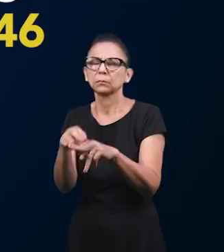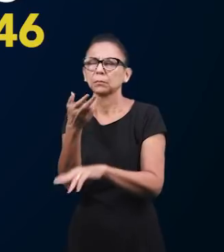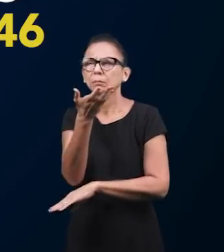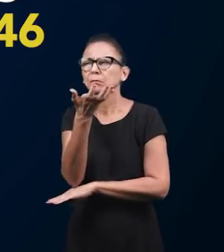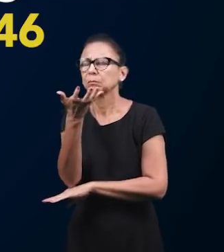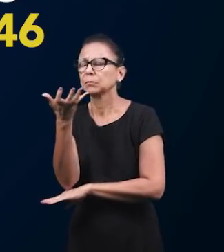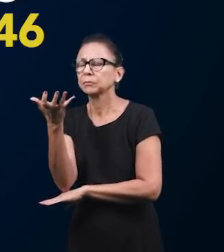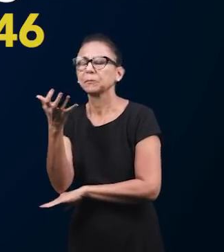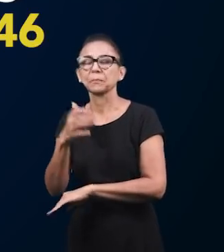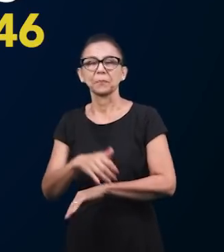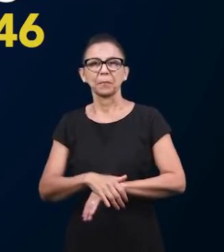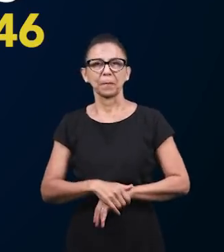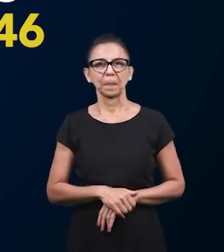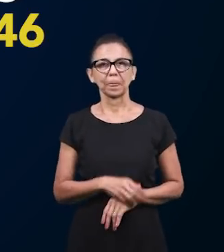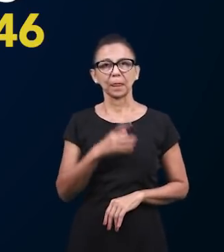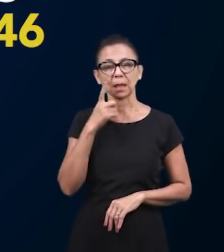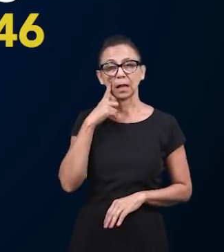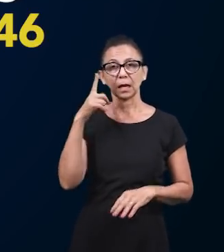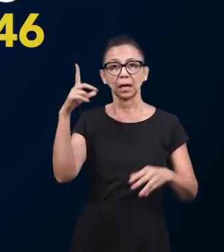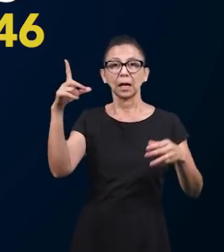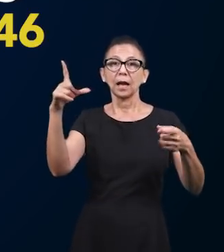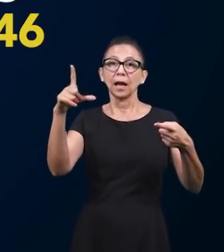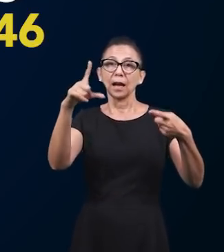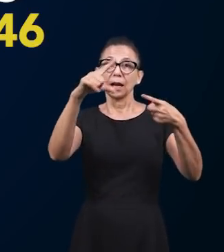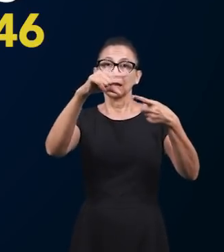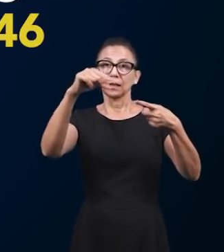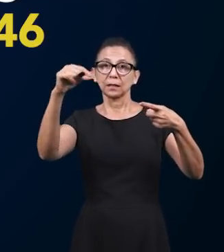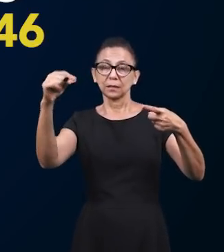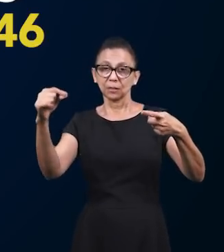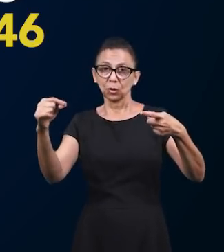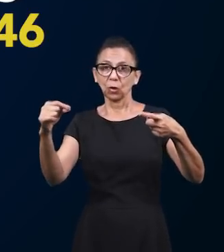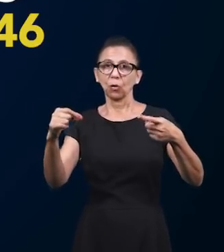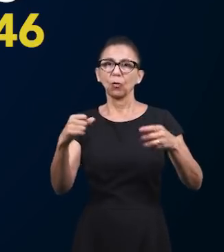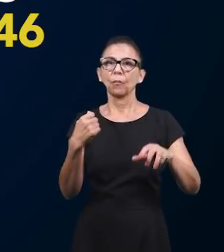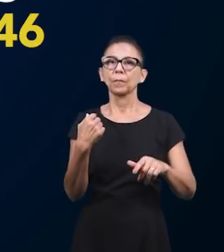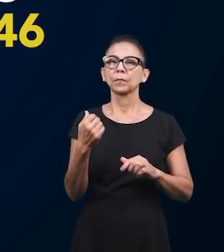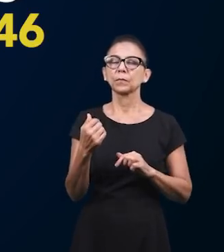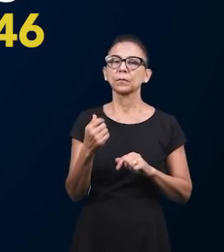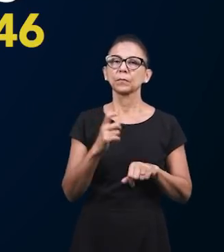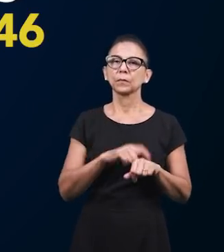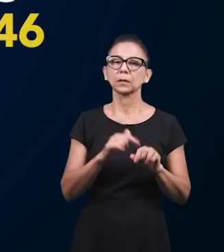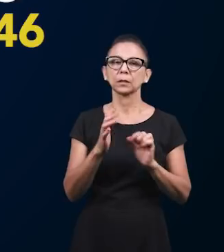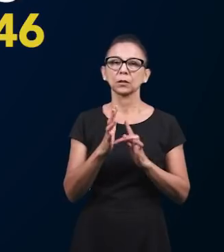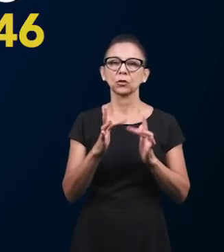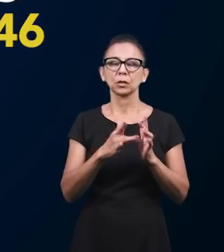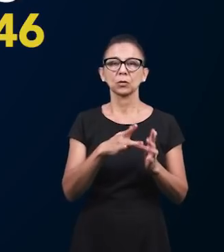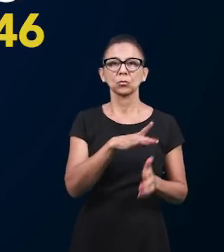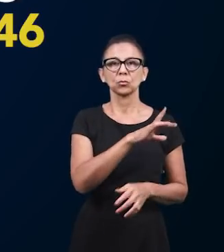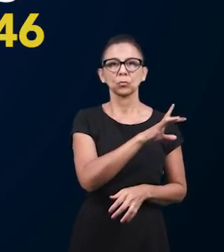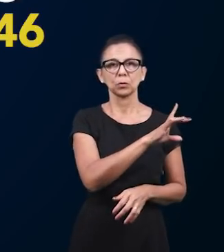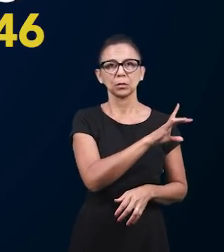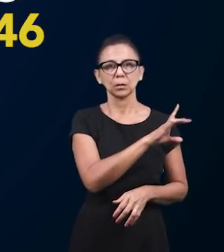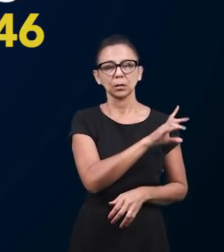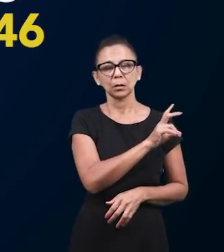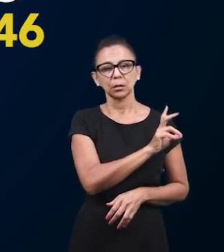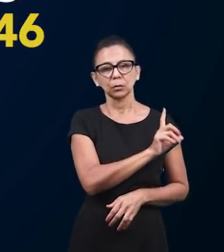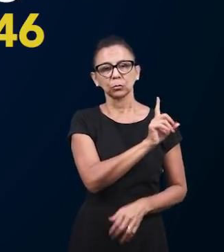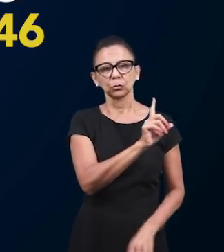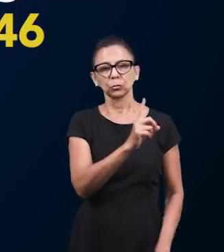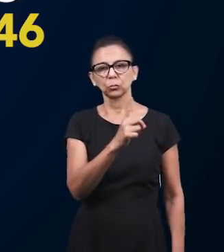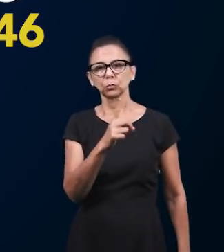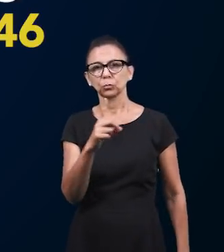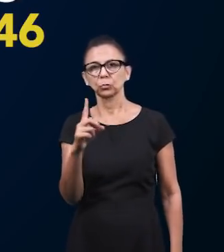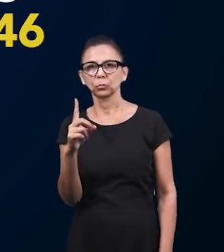mendicando. Aqui nós encontramos a eleição, quando Jesus se deslocou para o lugar onde aquele cego